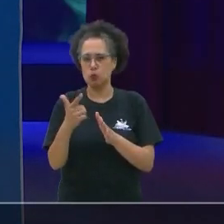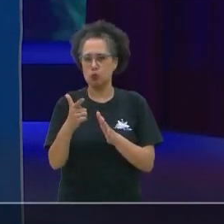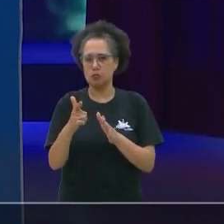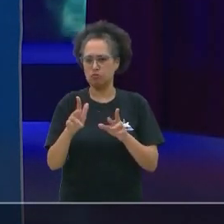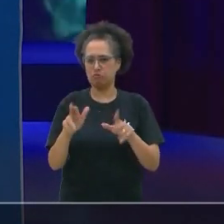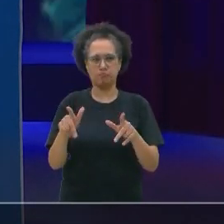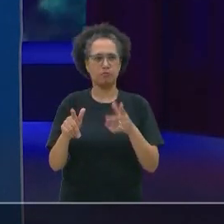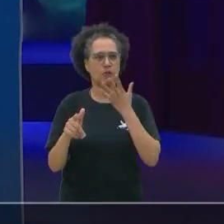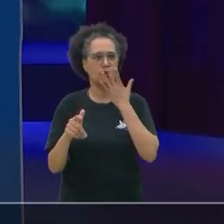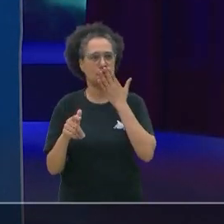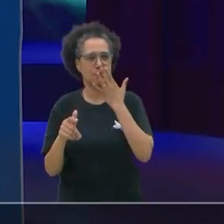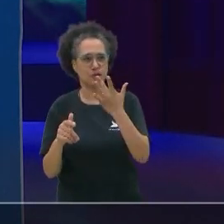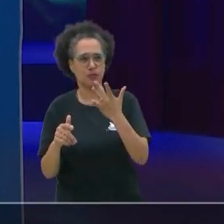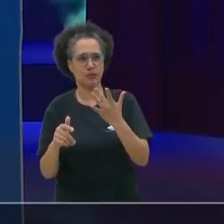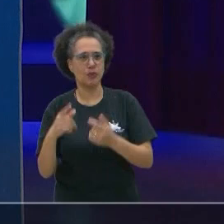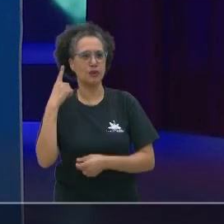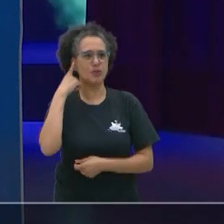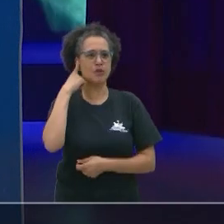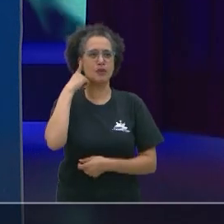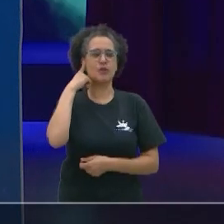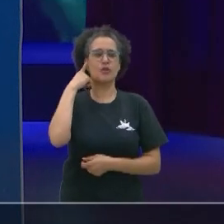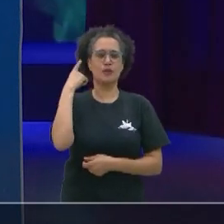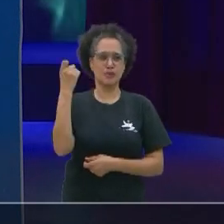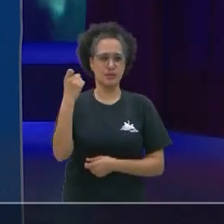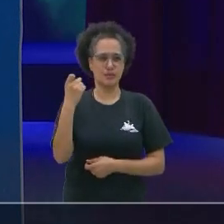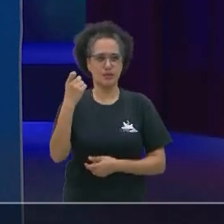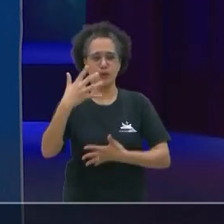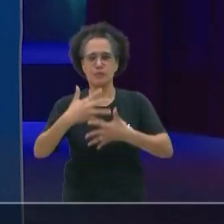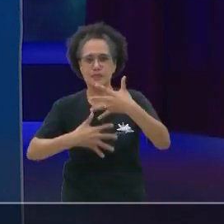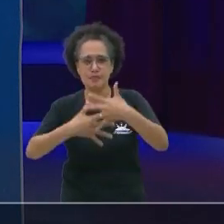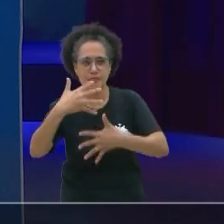as cores, o som, a imagem um pouco deturpada.